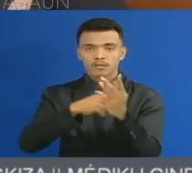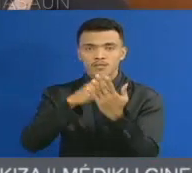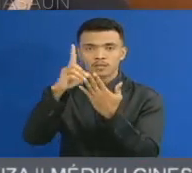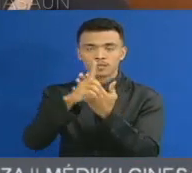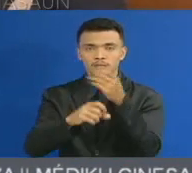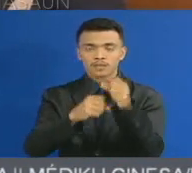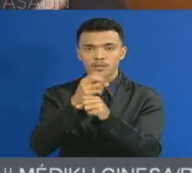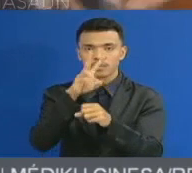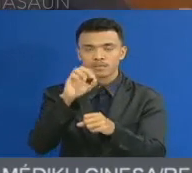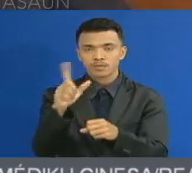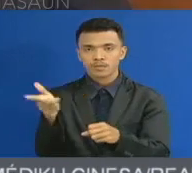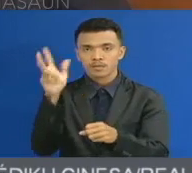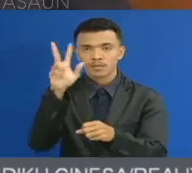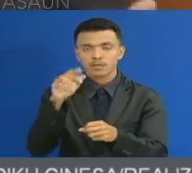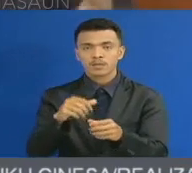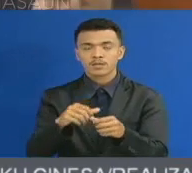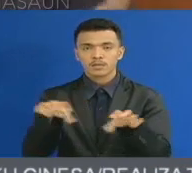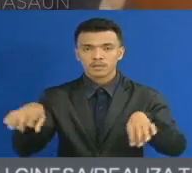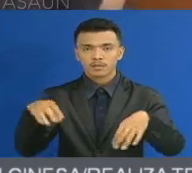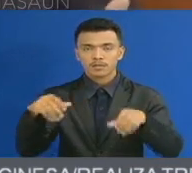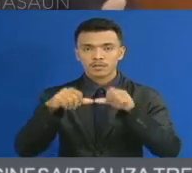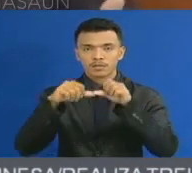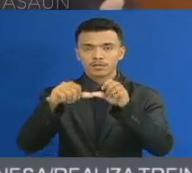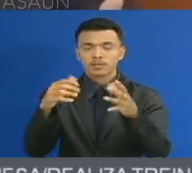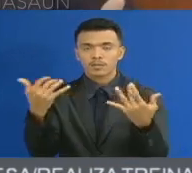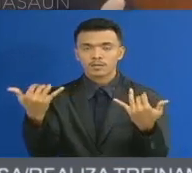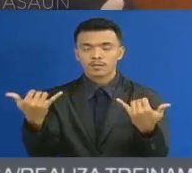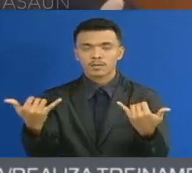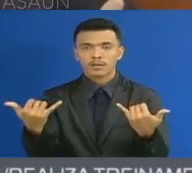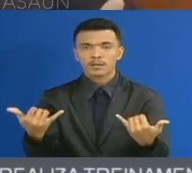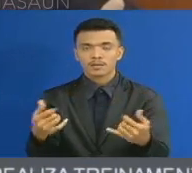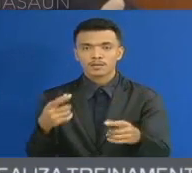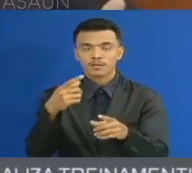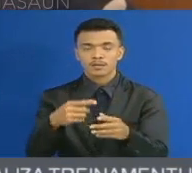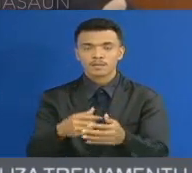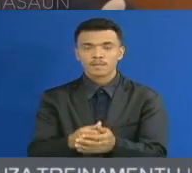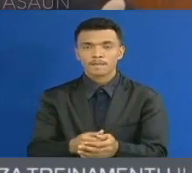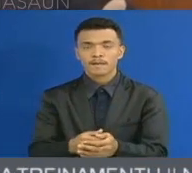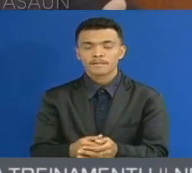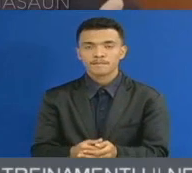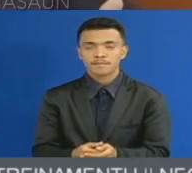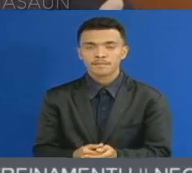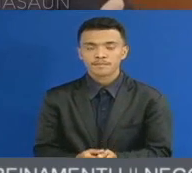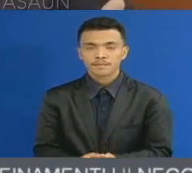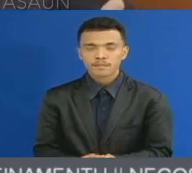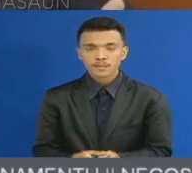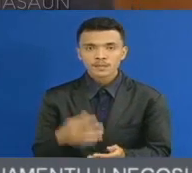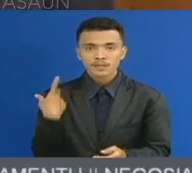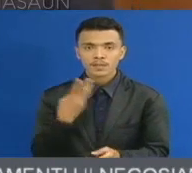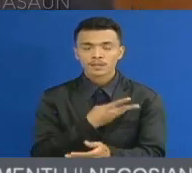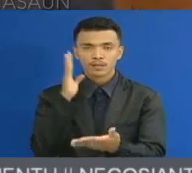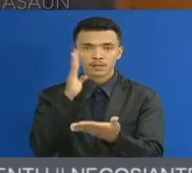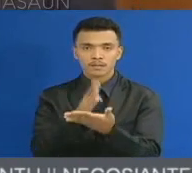de 2022, lá tem lá o ano. Então, julho, agosto, está mais ronança, né? E está